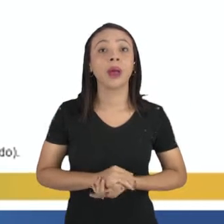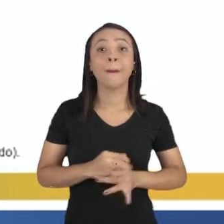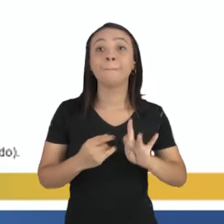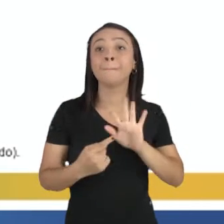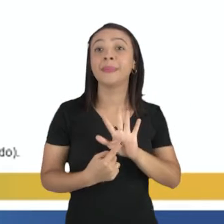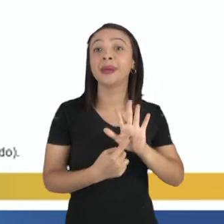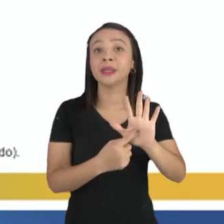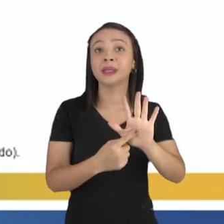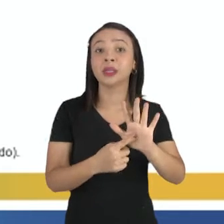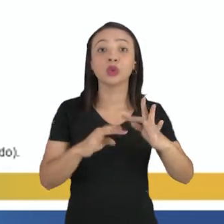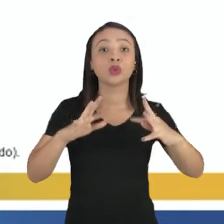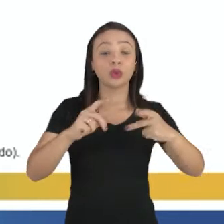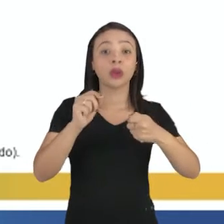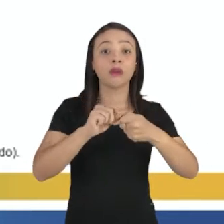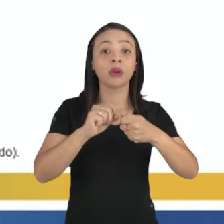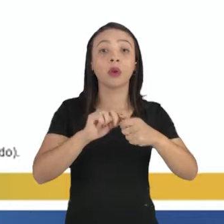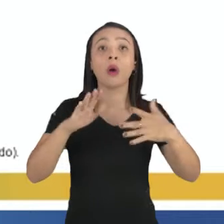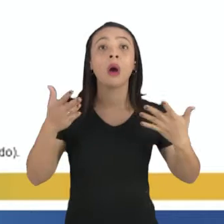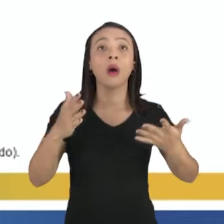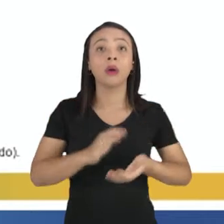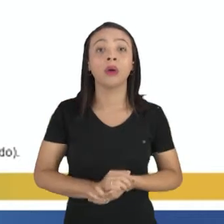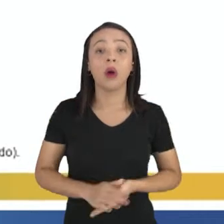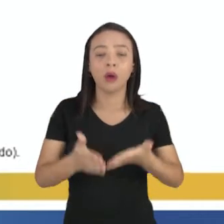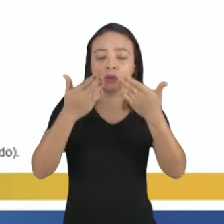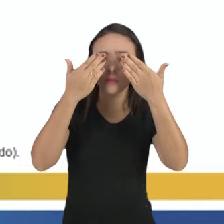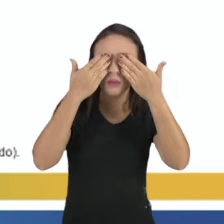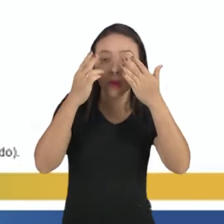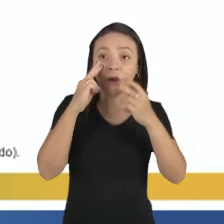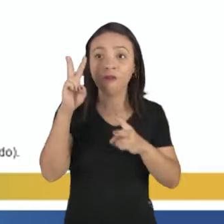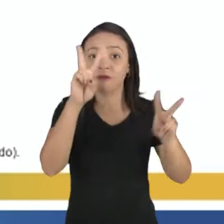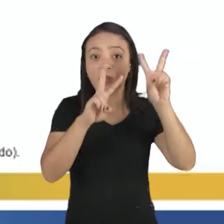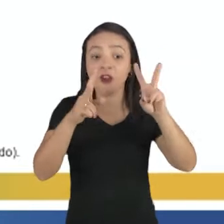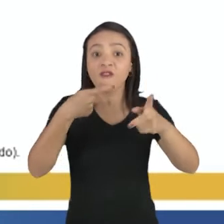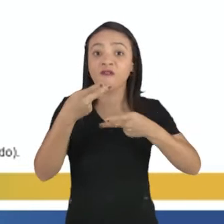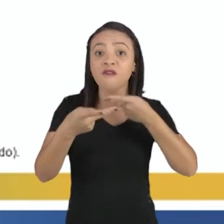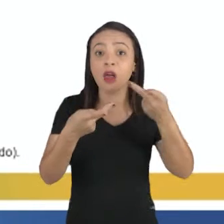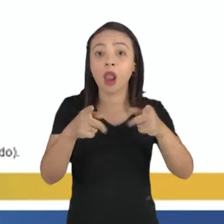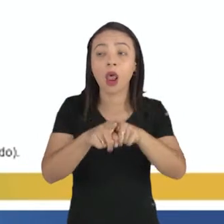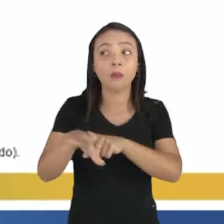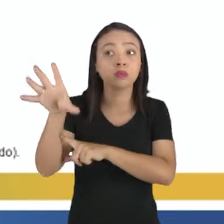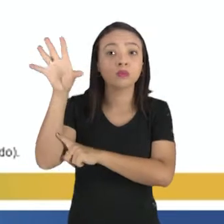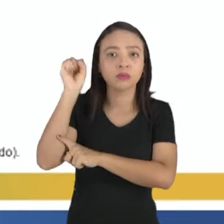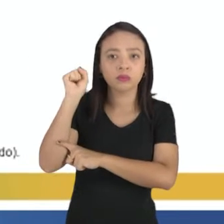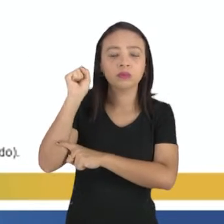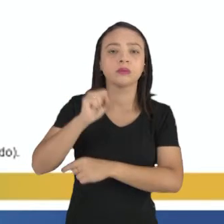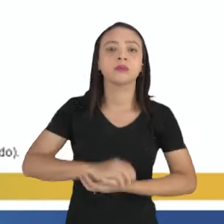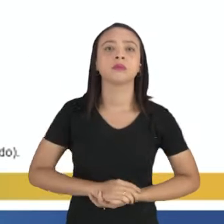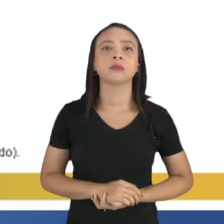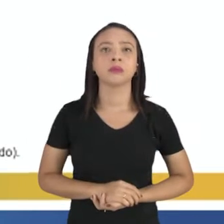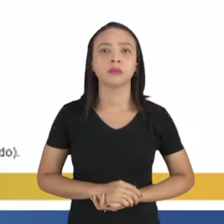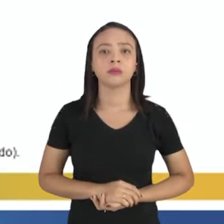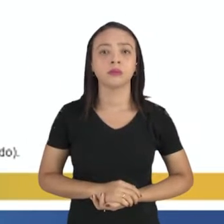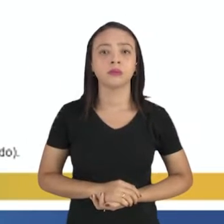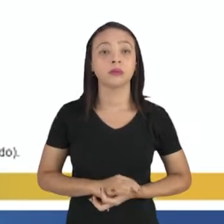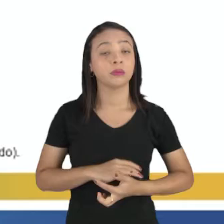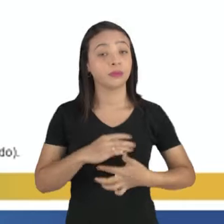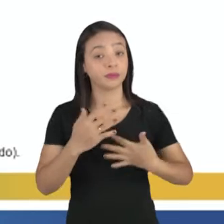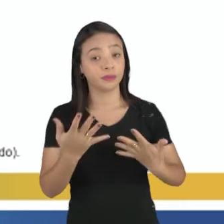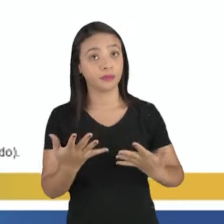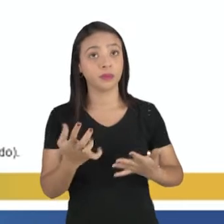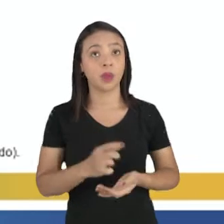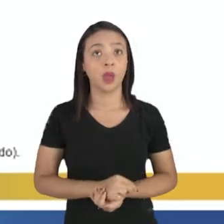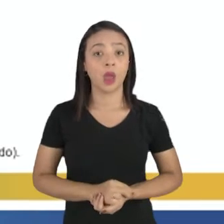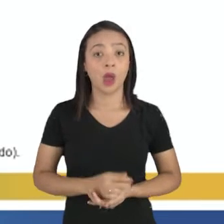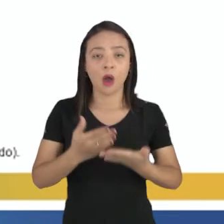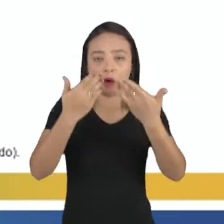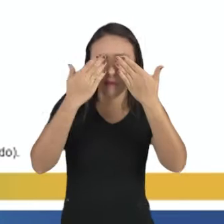concretizando ações. Que ações são essas? Ver, falar e ouvir. Né? Não